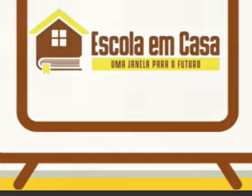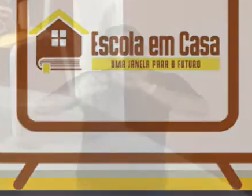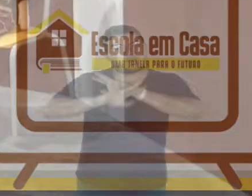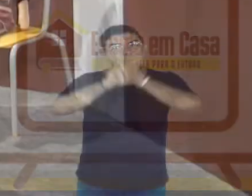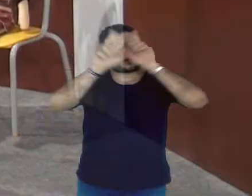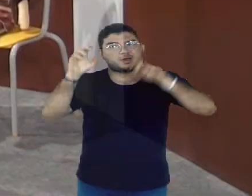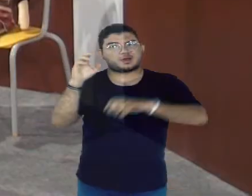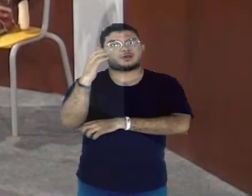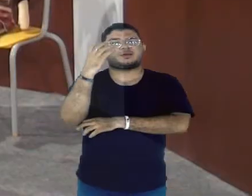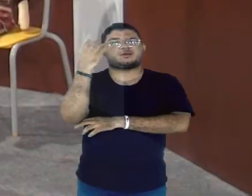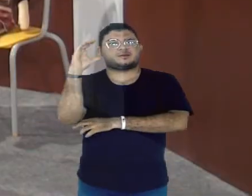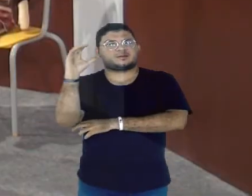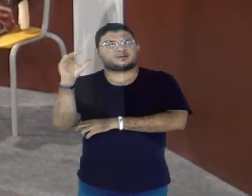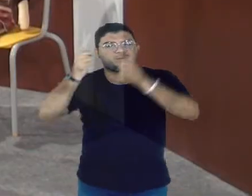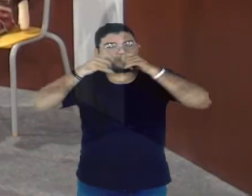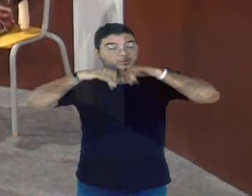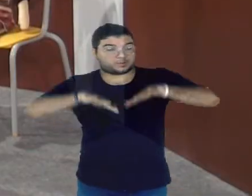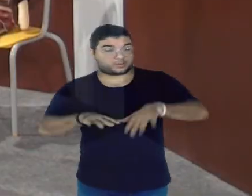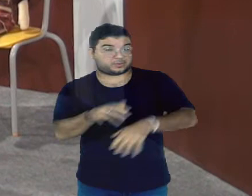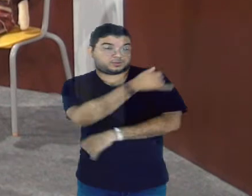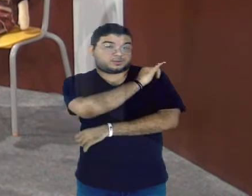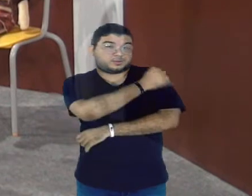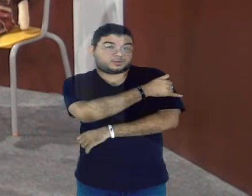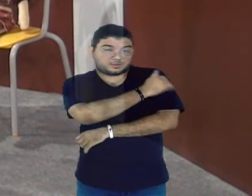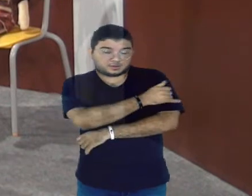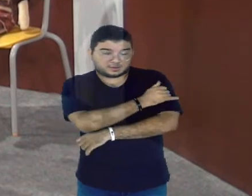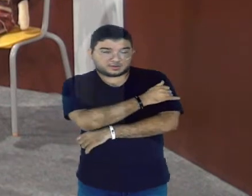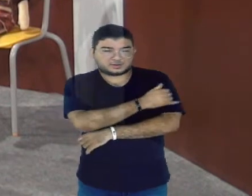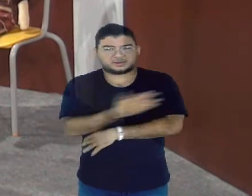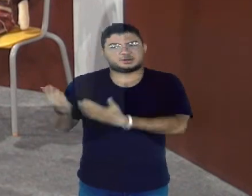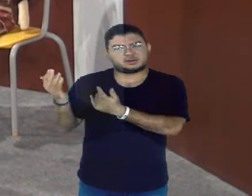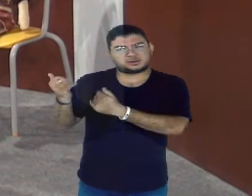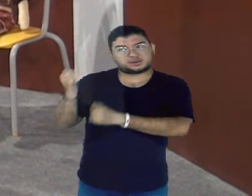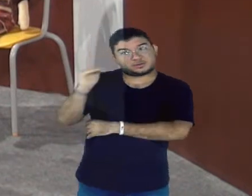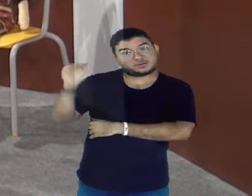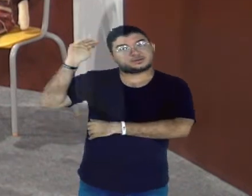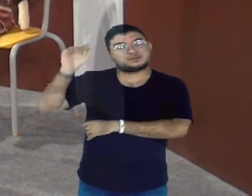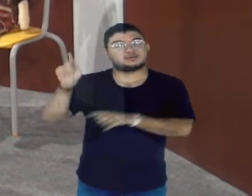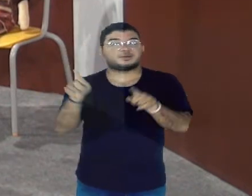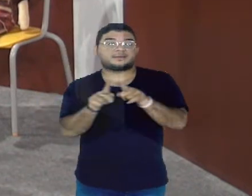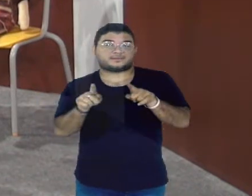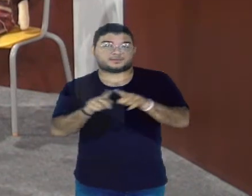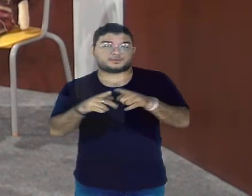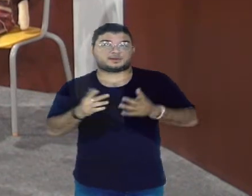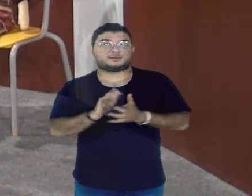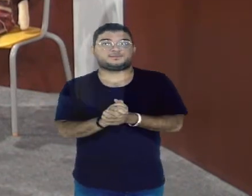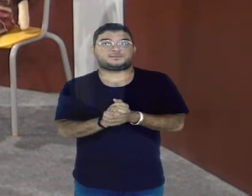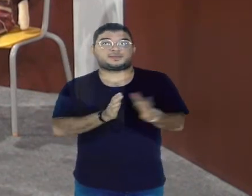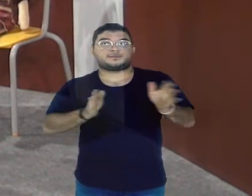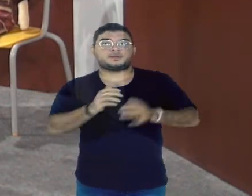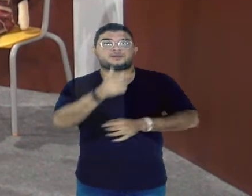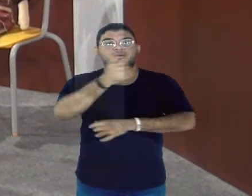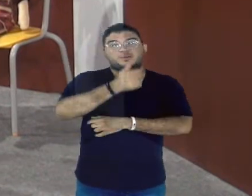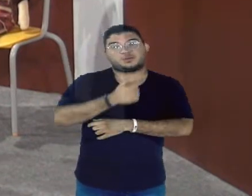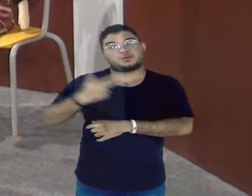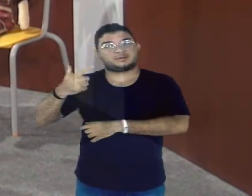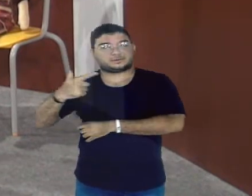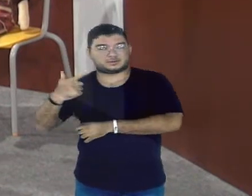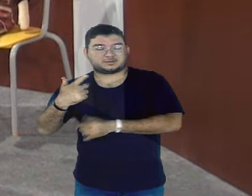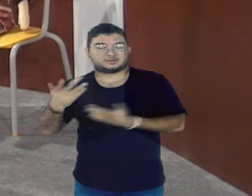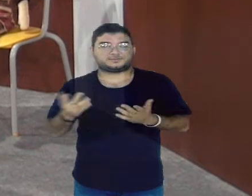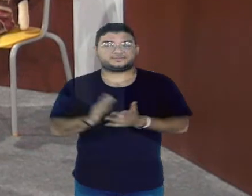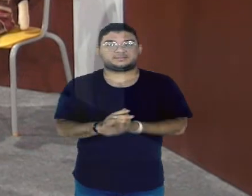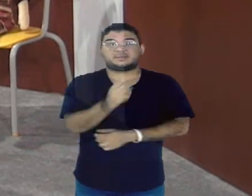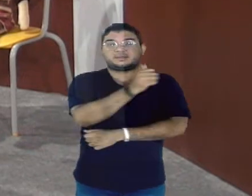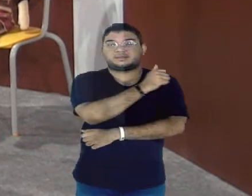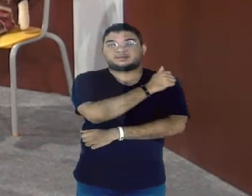Ciências da Natureza, para a EJA, Educação de Jovens e Adultos, precisamente fase 1 e fase 2. Na aula de hoje, estarei